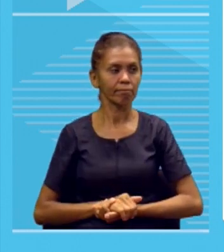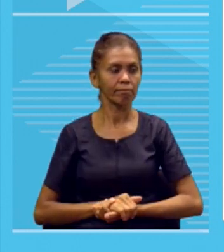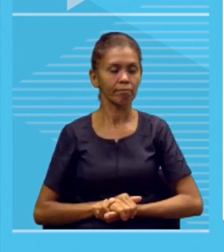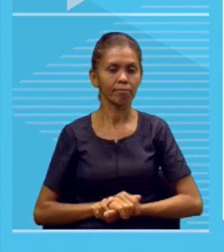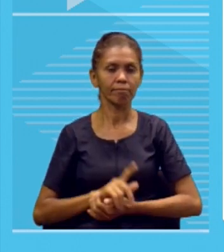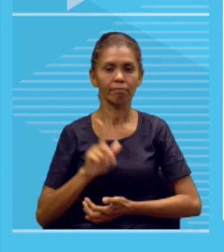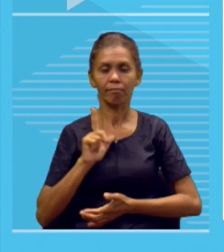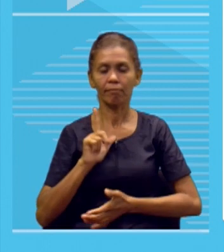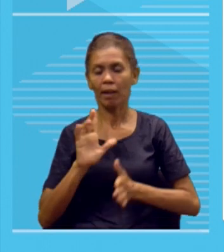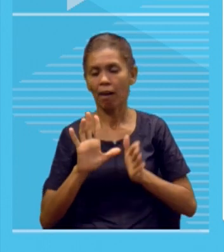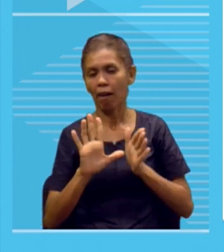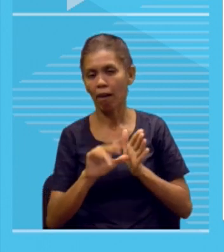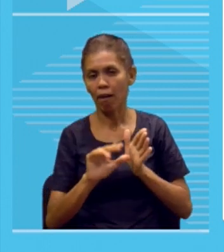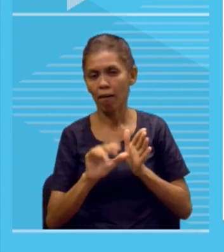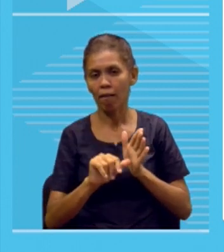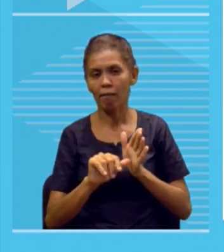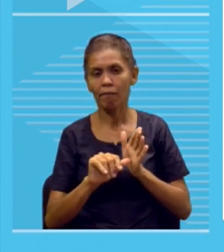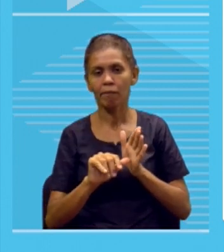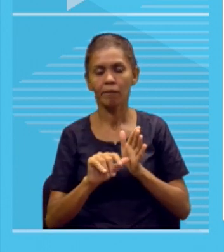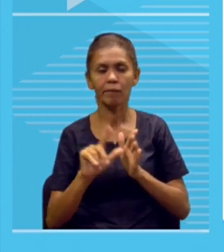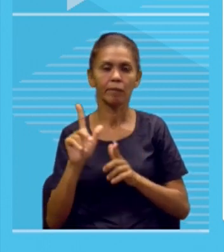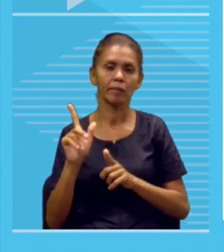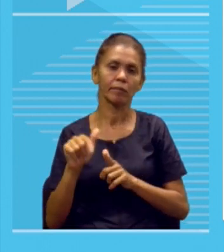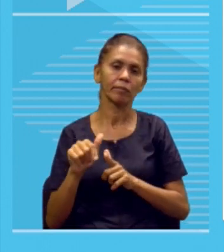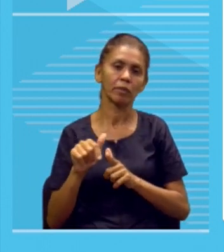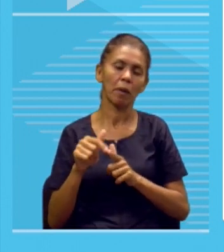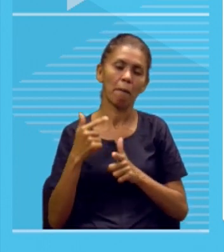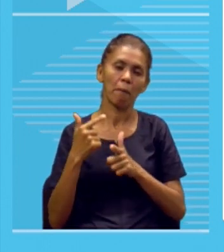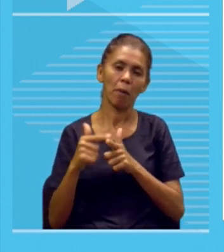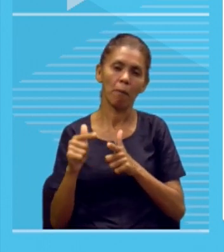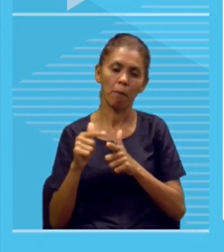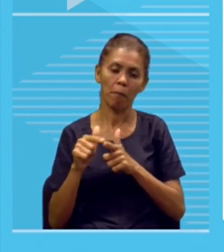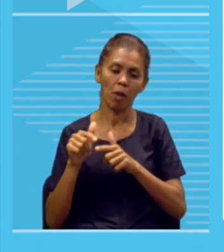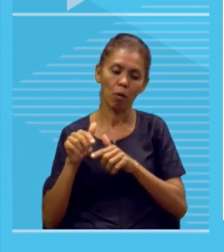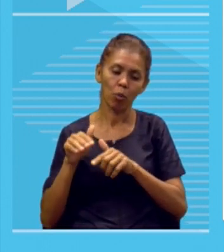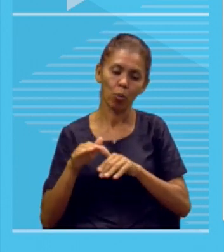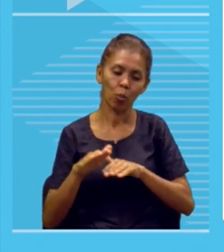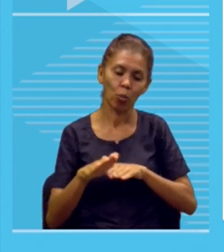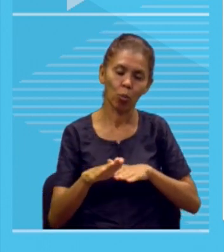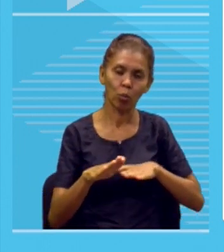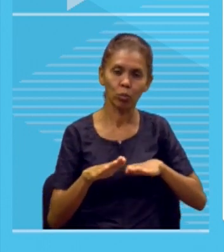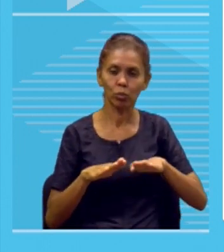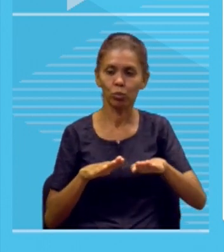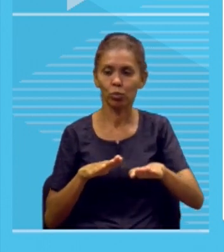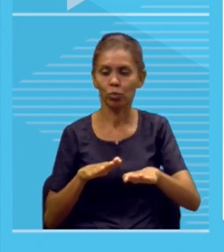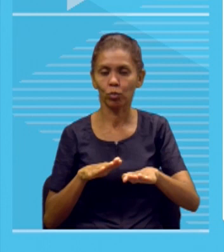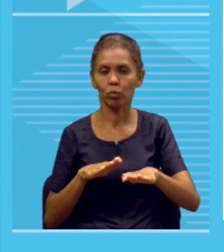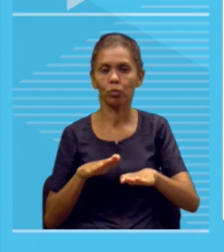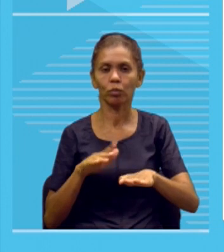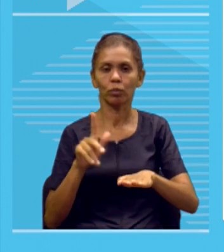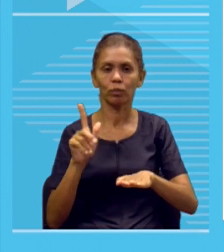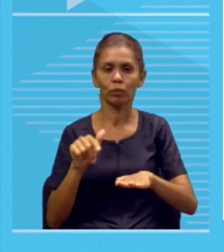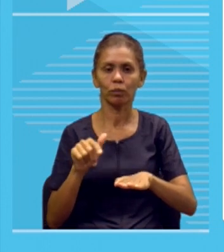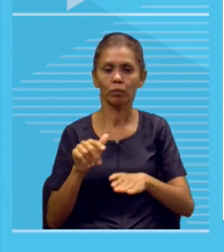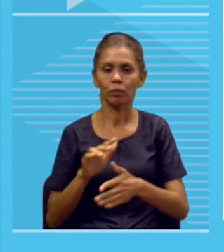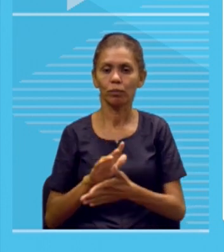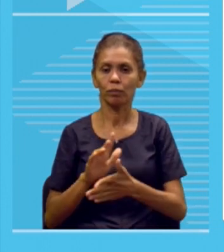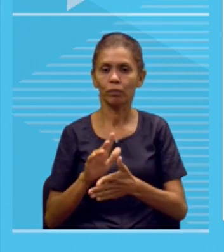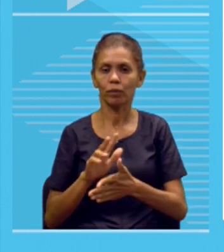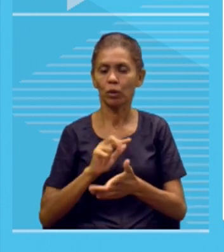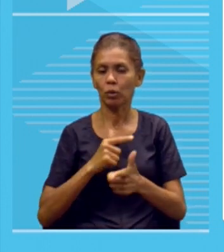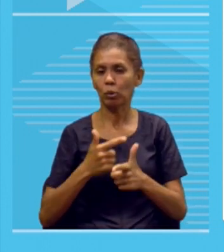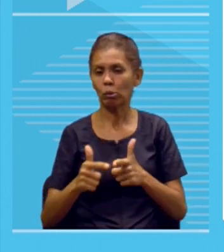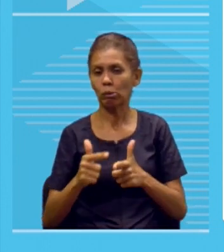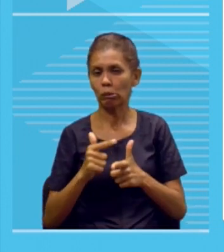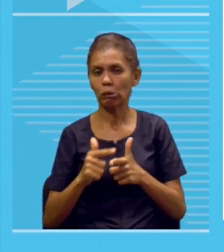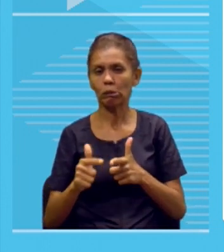de assalto, de conflito no trânsito, sequestro, roubo. Então, os problemas aqui